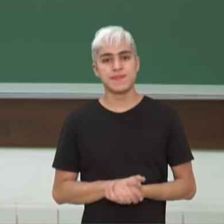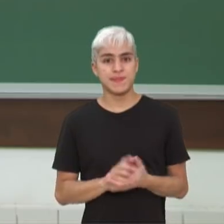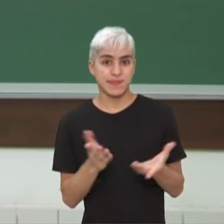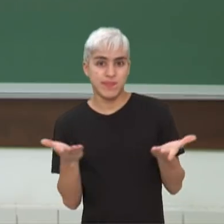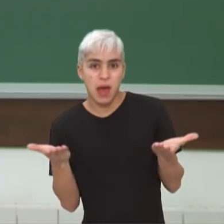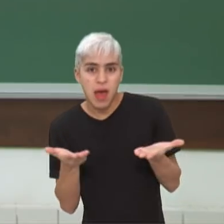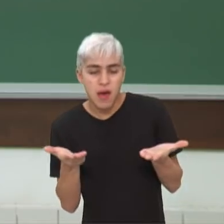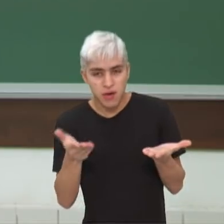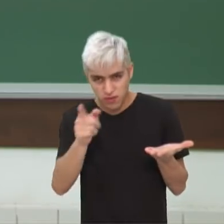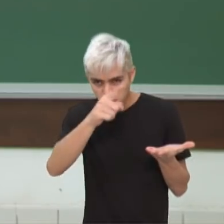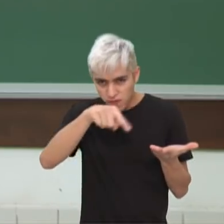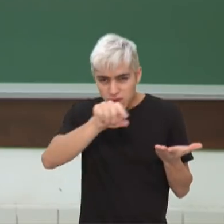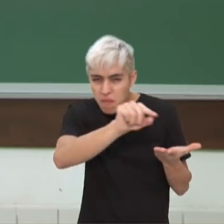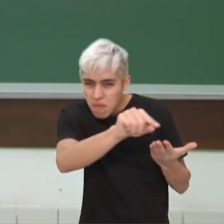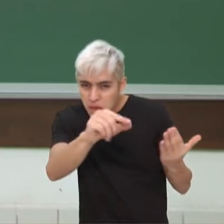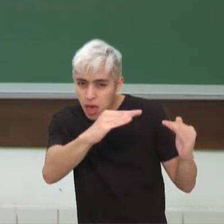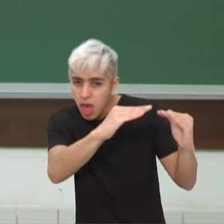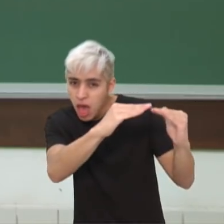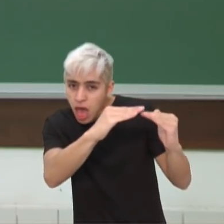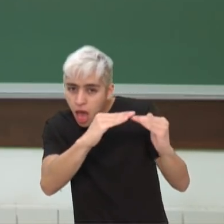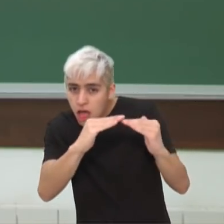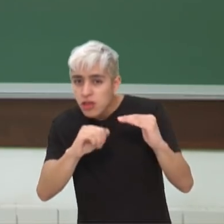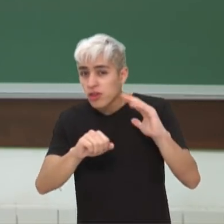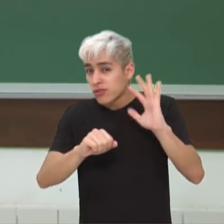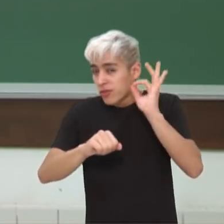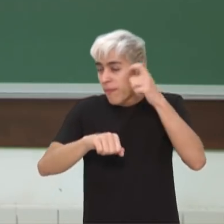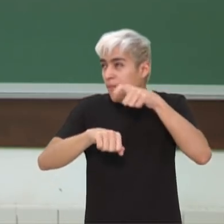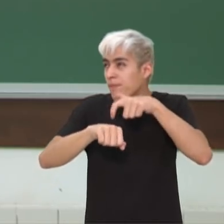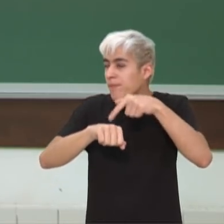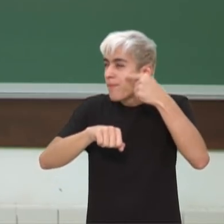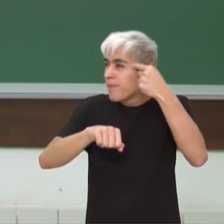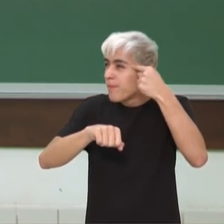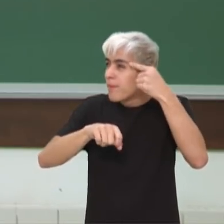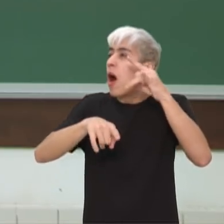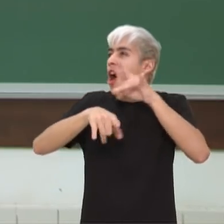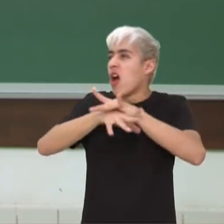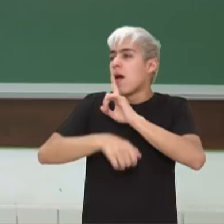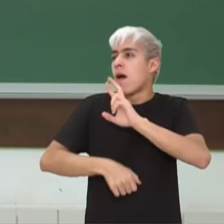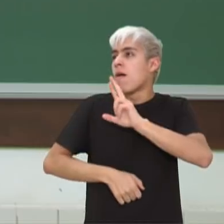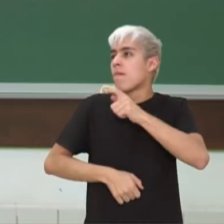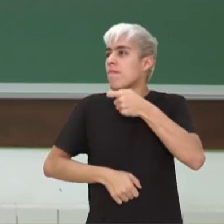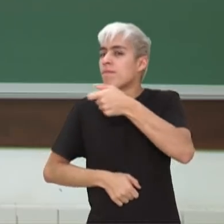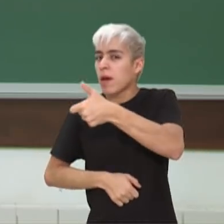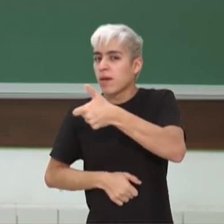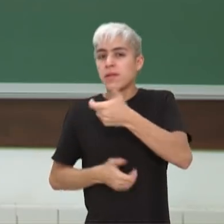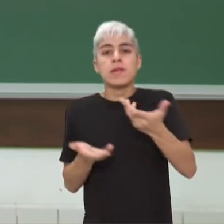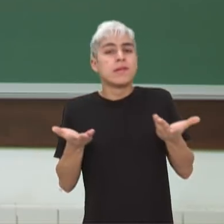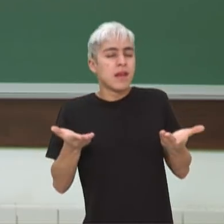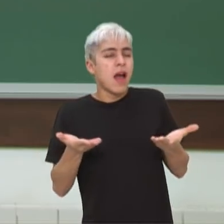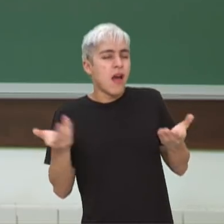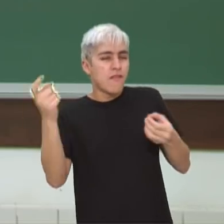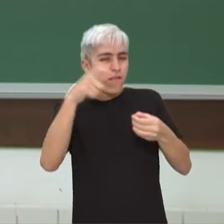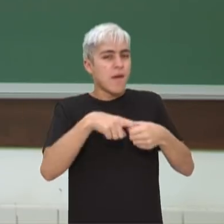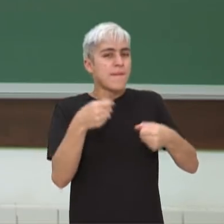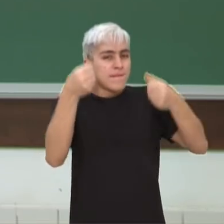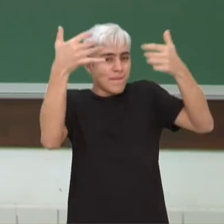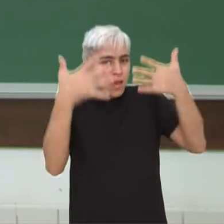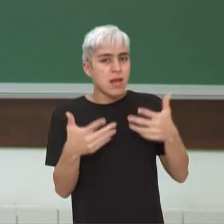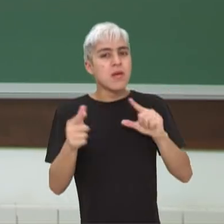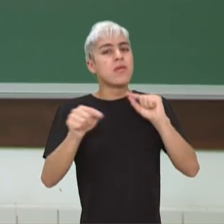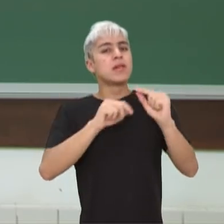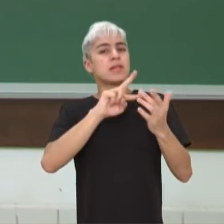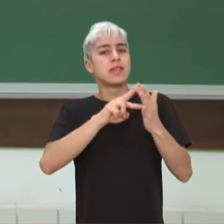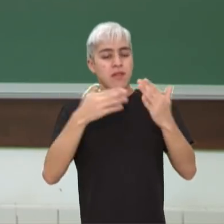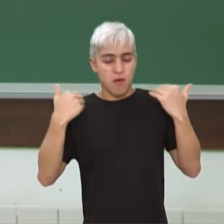Agora que você de casa teve alguns minutos para pensar em uma resposta, eu estou voltando aqui explicando para vocês o que um corpo flexível